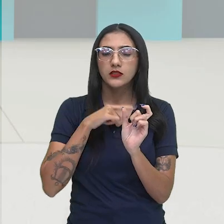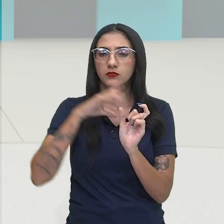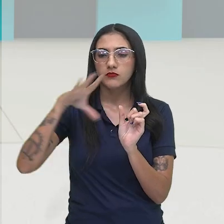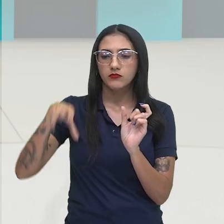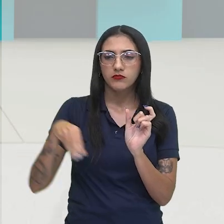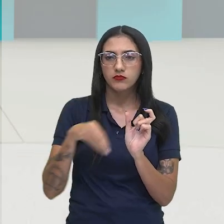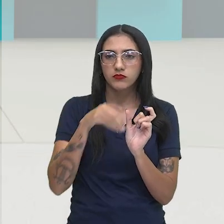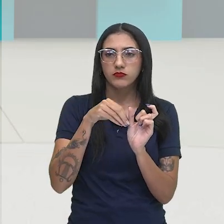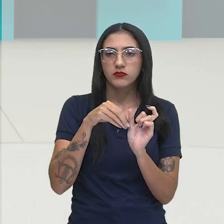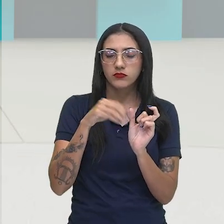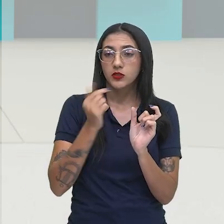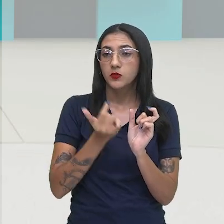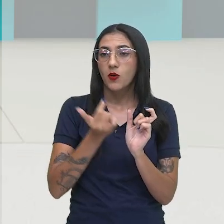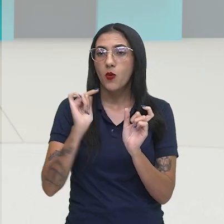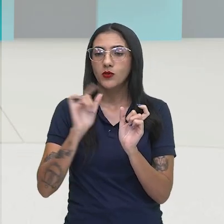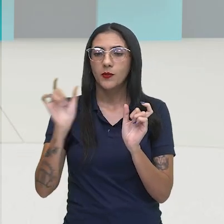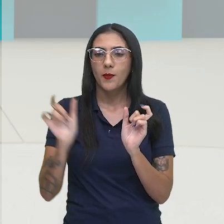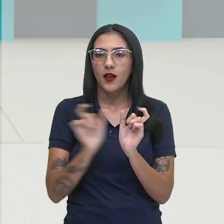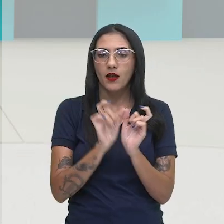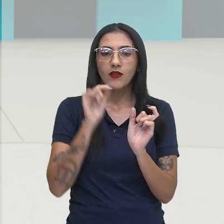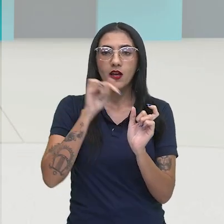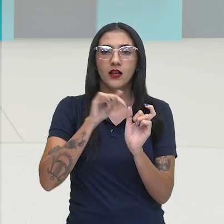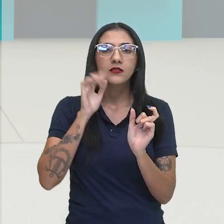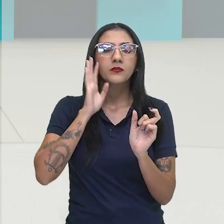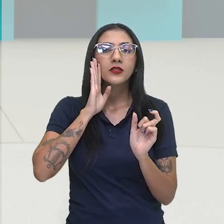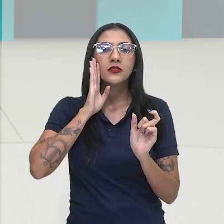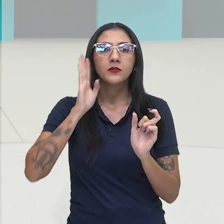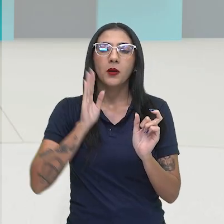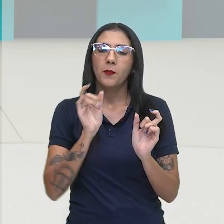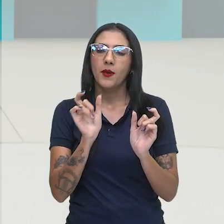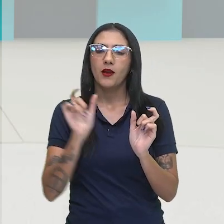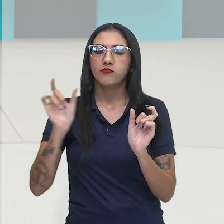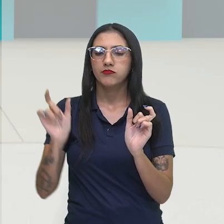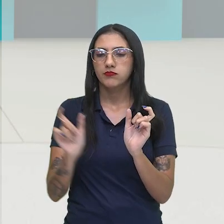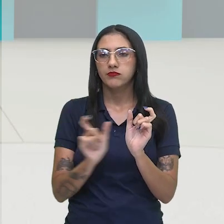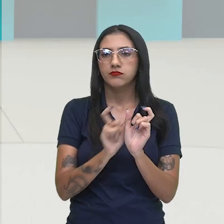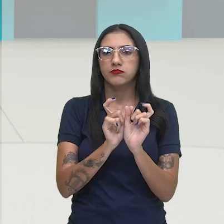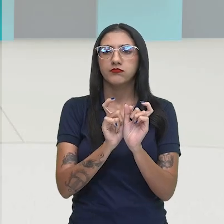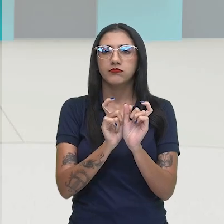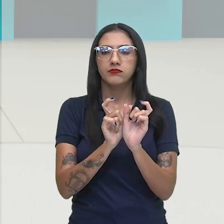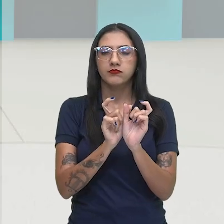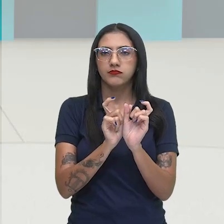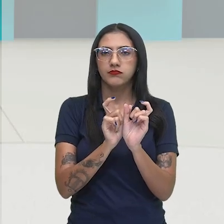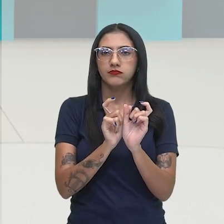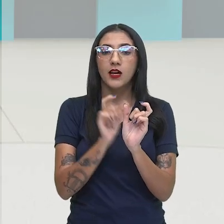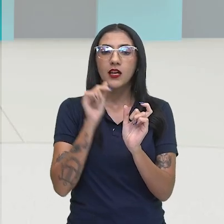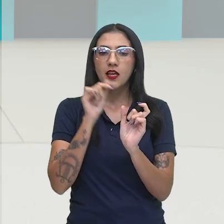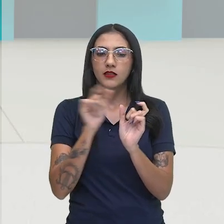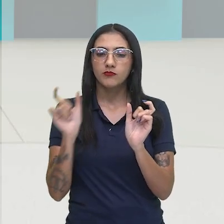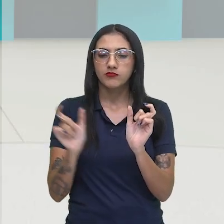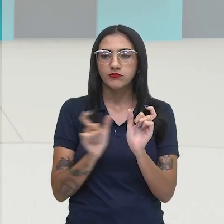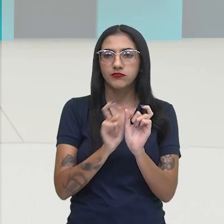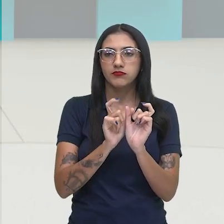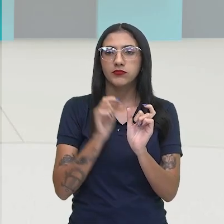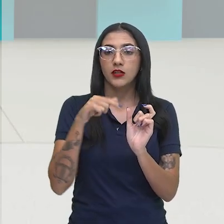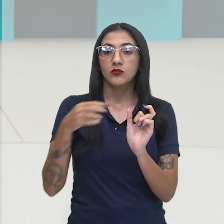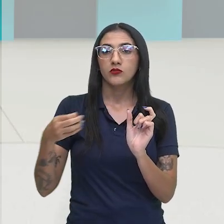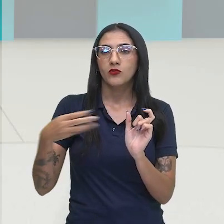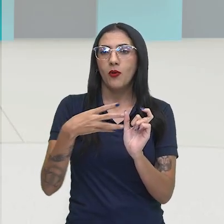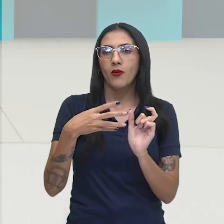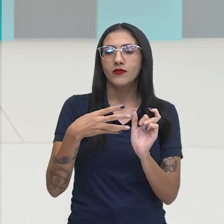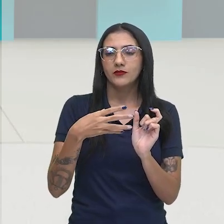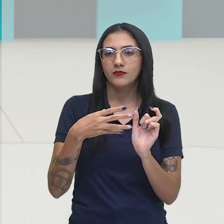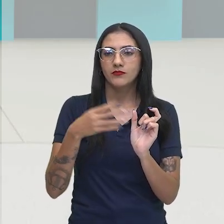a uma outra palavra, né? Uma palavra raiz, né? E aí vai formar uma outra, tá? Então, sufixo é uma pequena parte